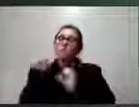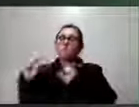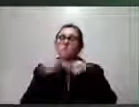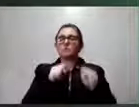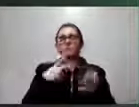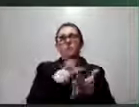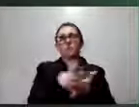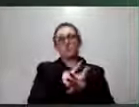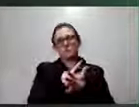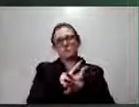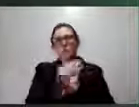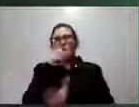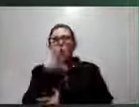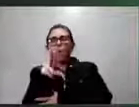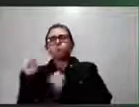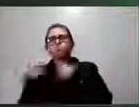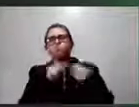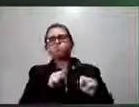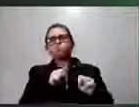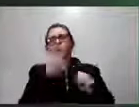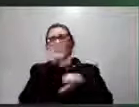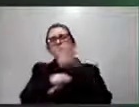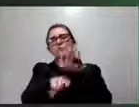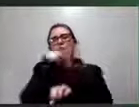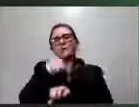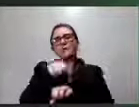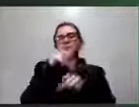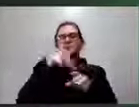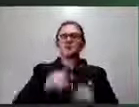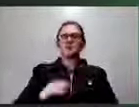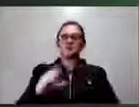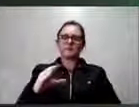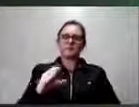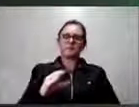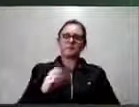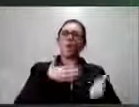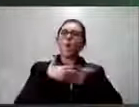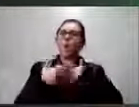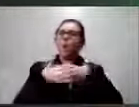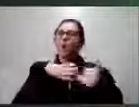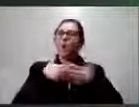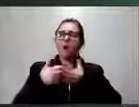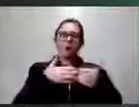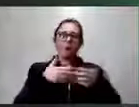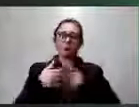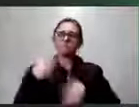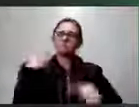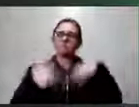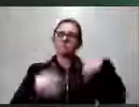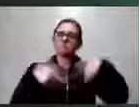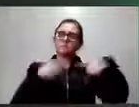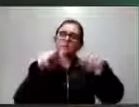acontecer ou o que poderia beneficiar esses pacientes. No caso de que qualquer um de nós que trabalha nessa